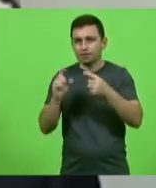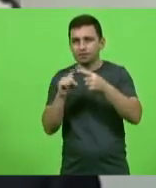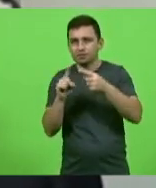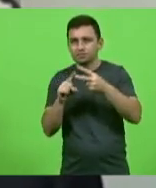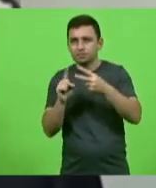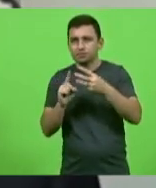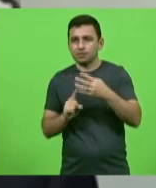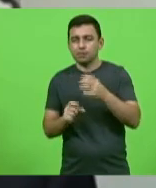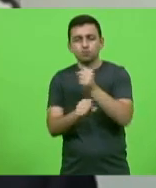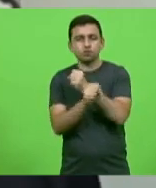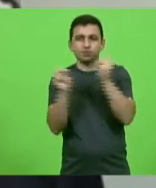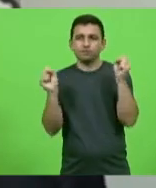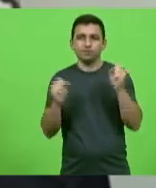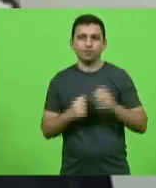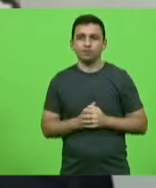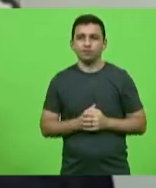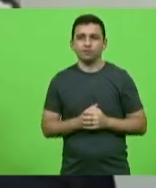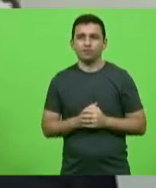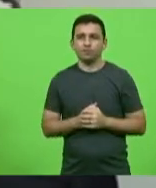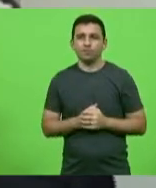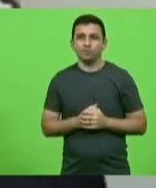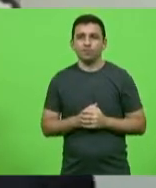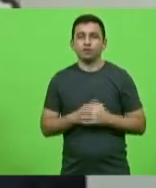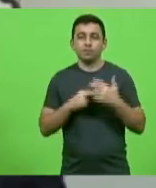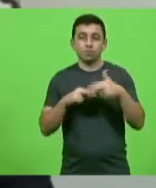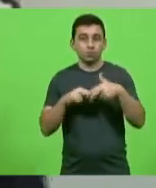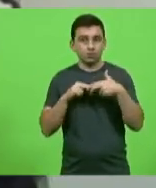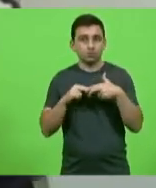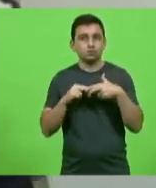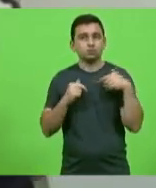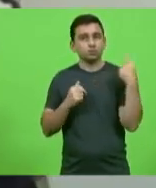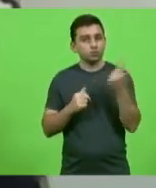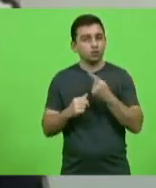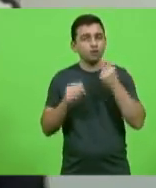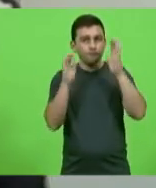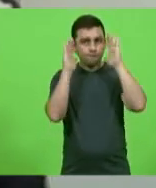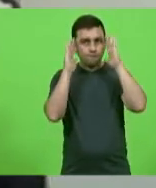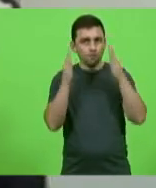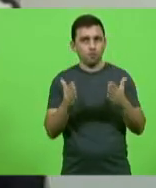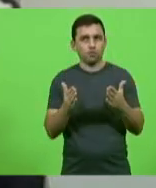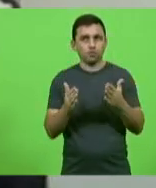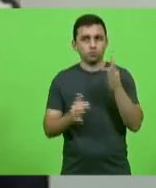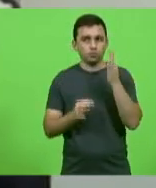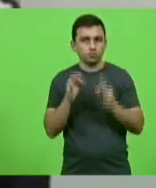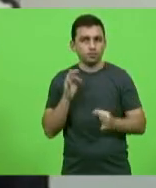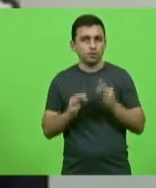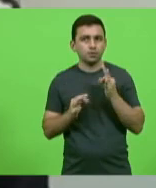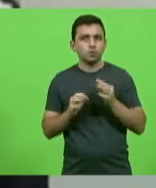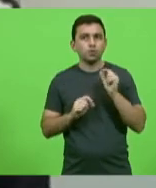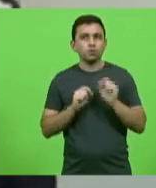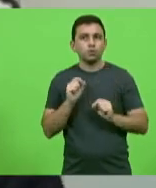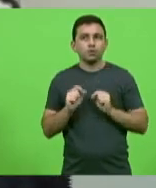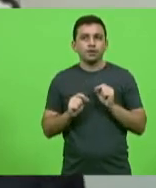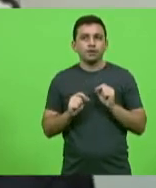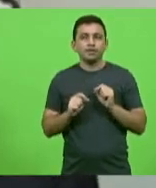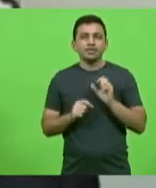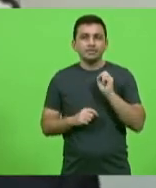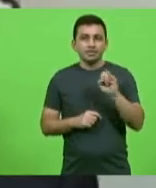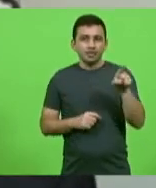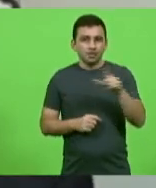isso é impossível por isso nós devemos focar nesse julgamento se